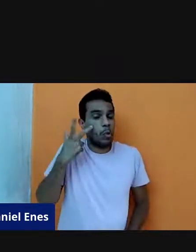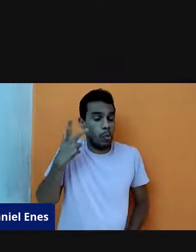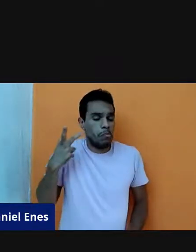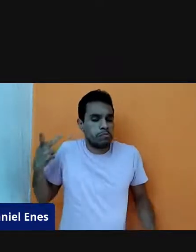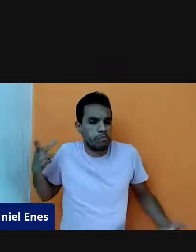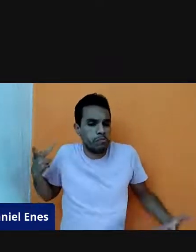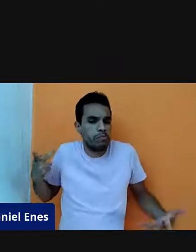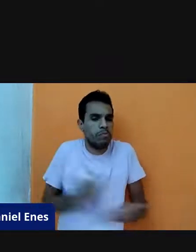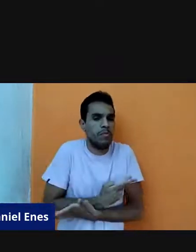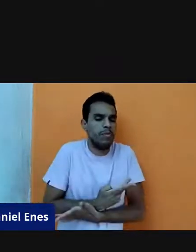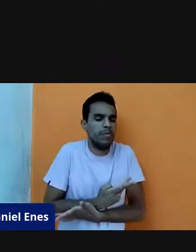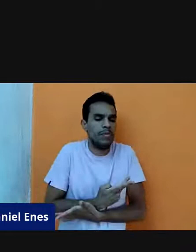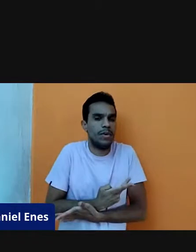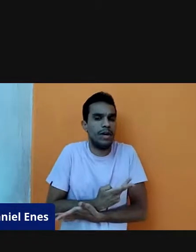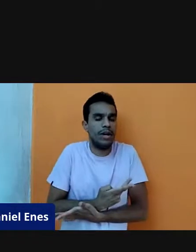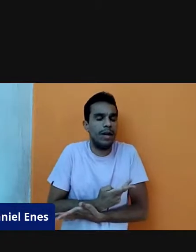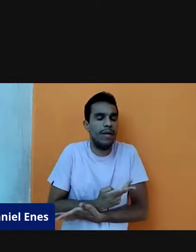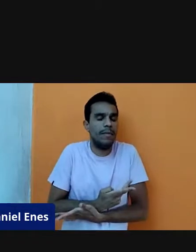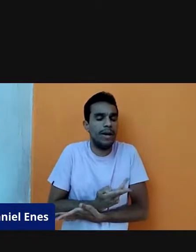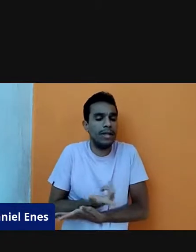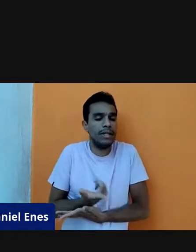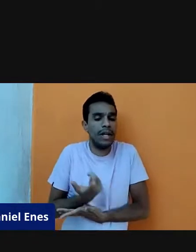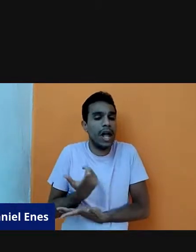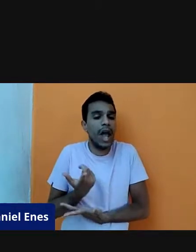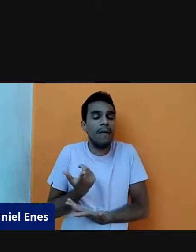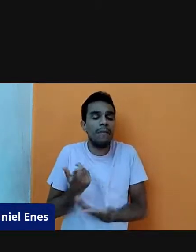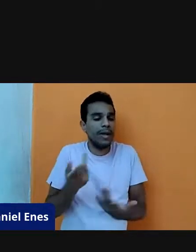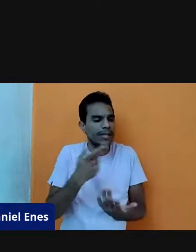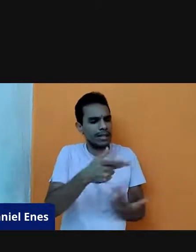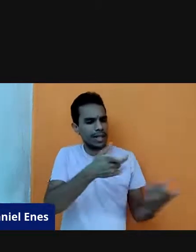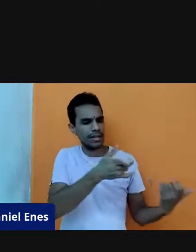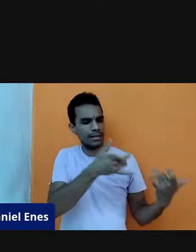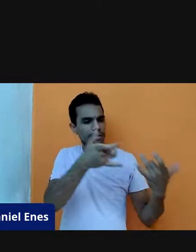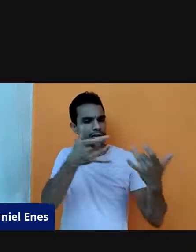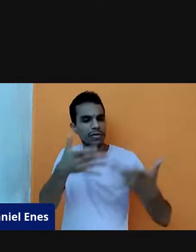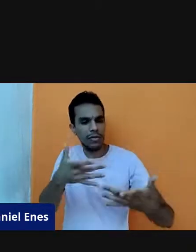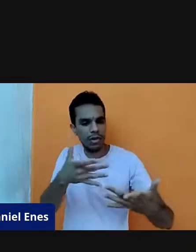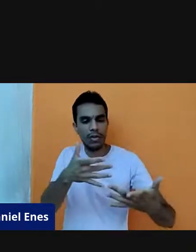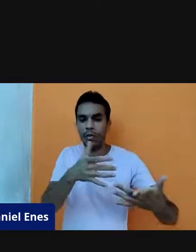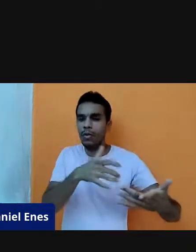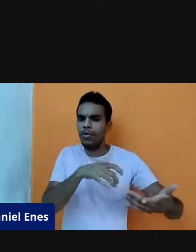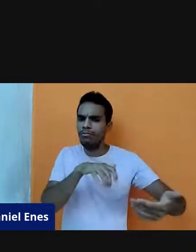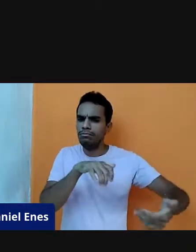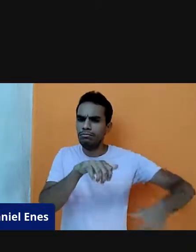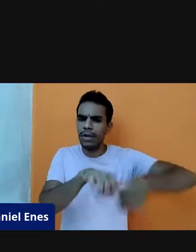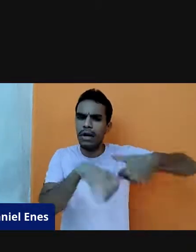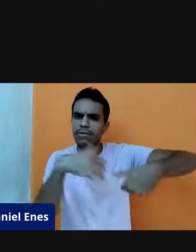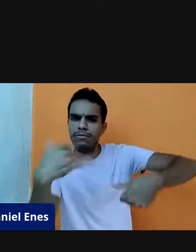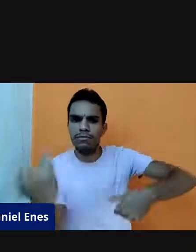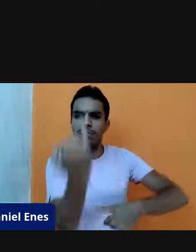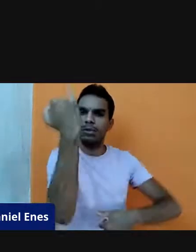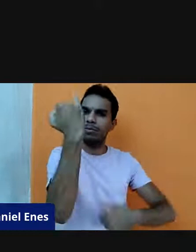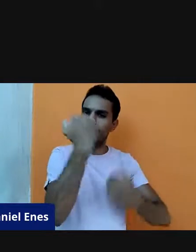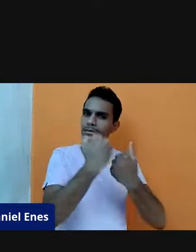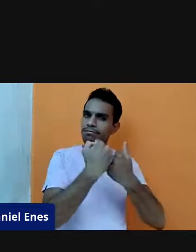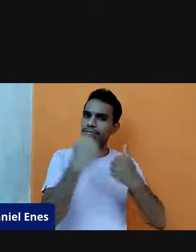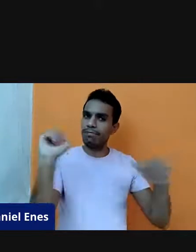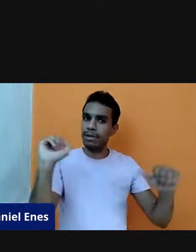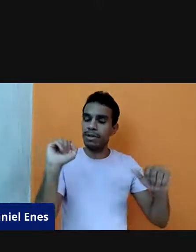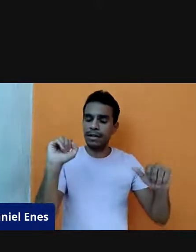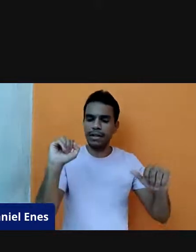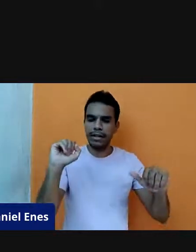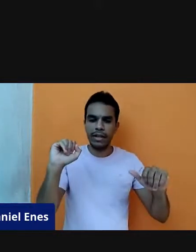que... Na forma de contar de Clarice, ganham uma importância muito grande pela